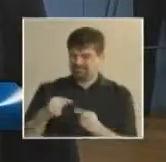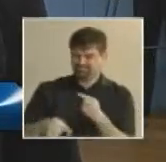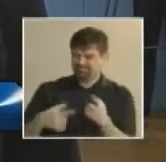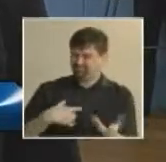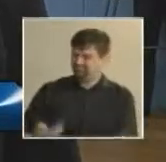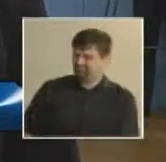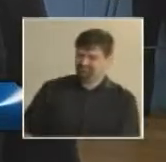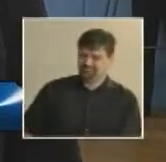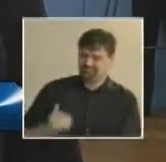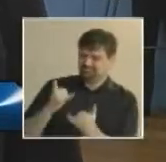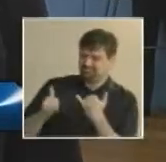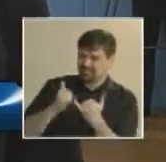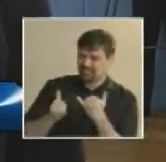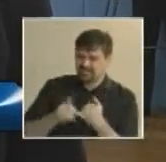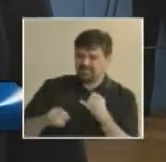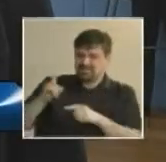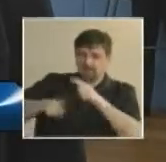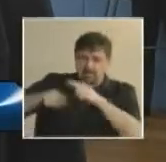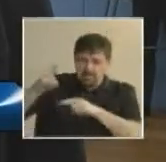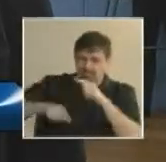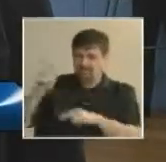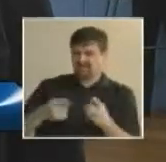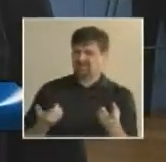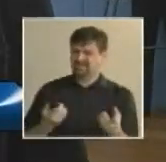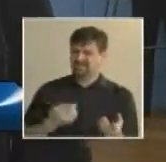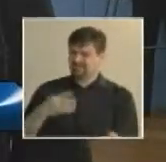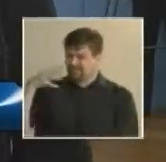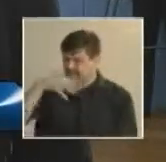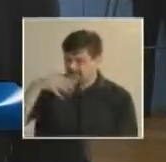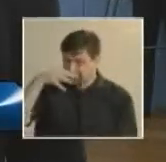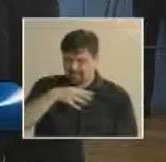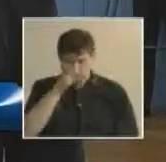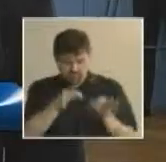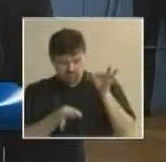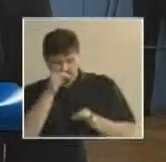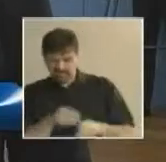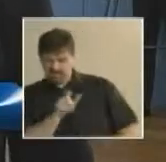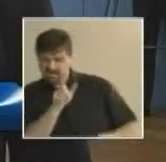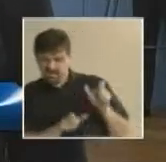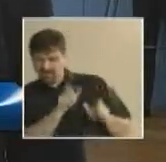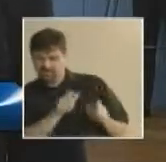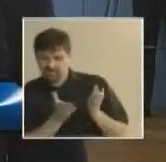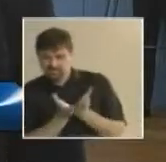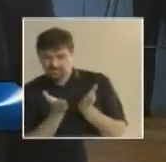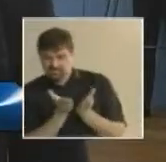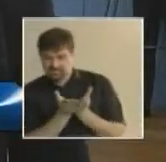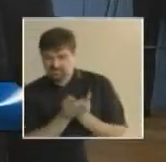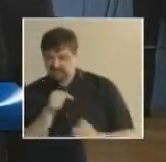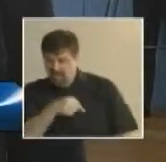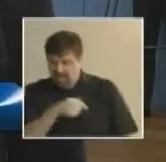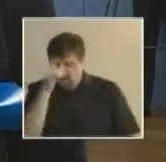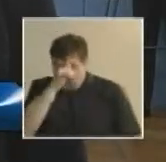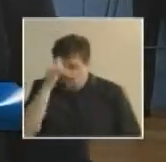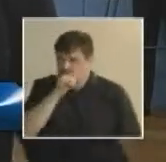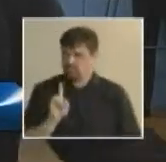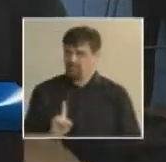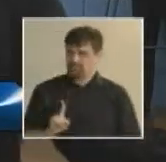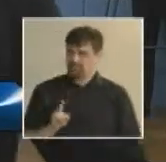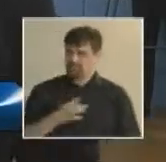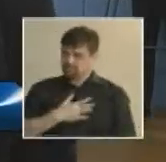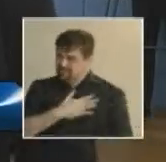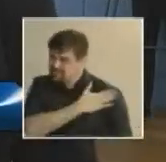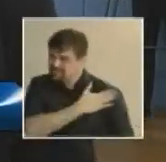né Beira a tolice é em julgar as pessoas que estão dentro das igrejas hoje